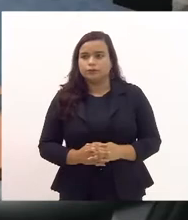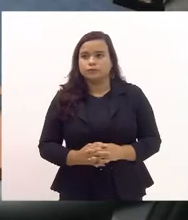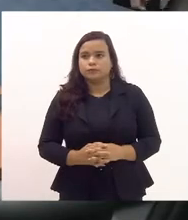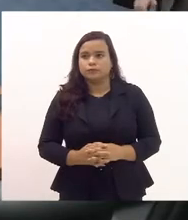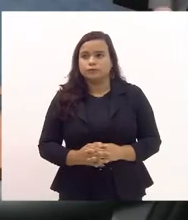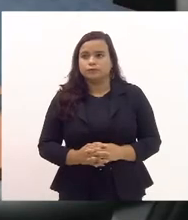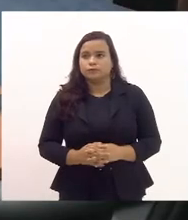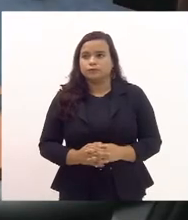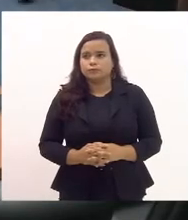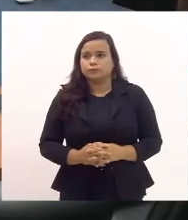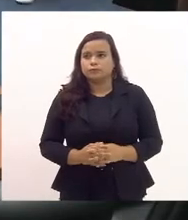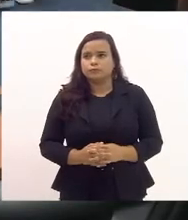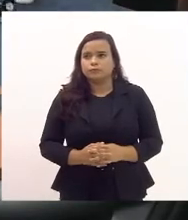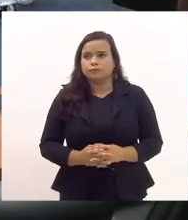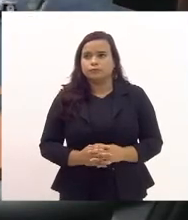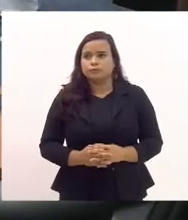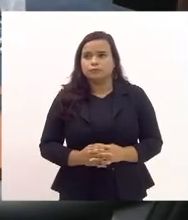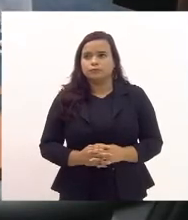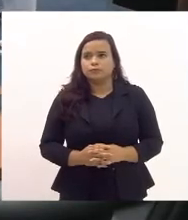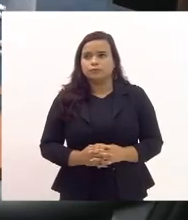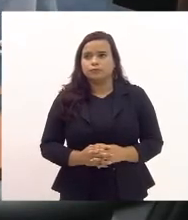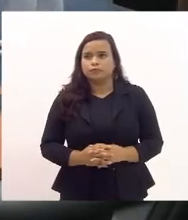E aí